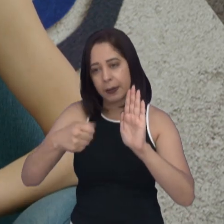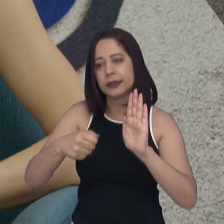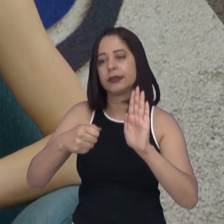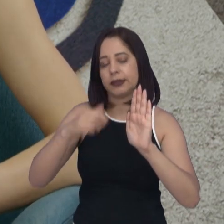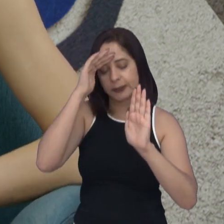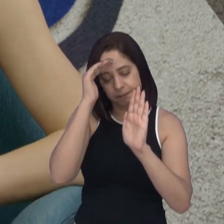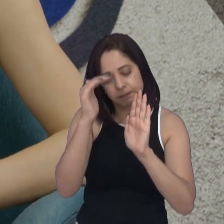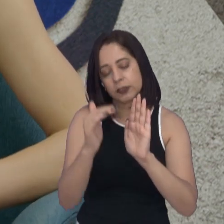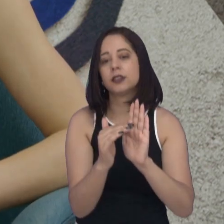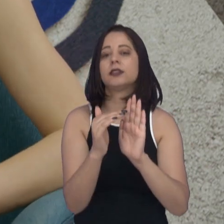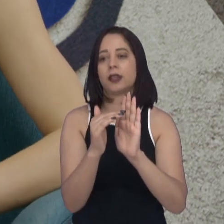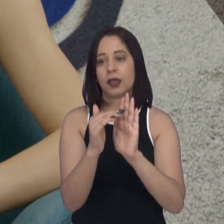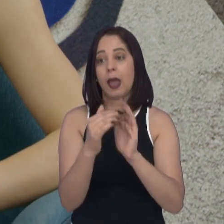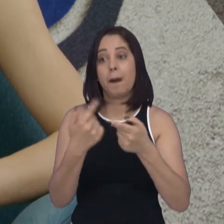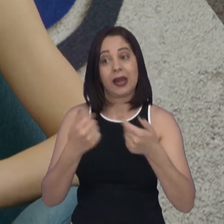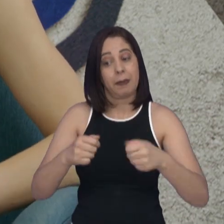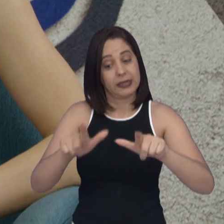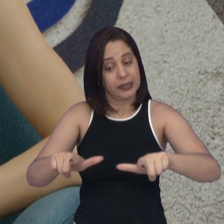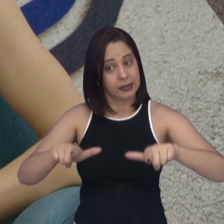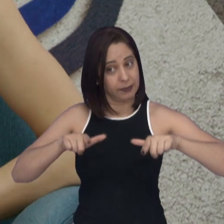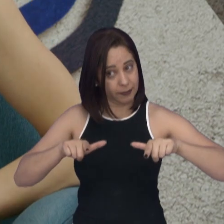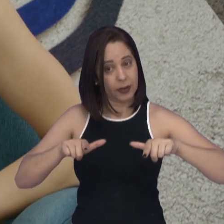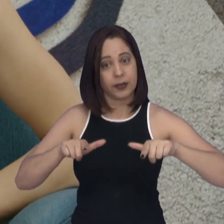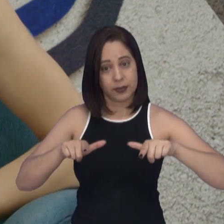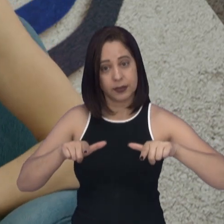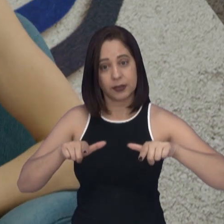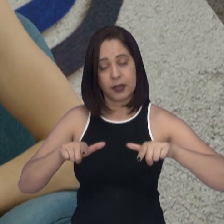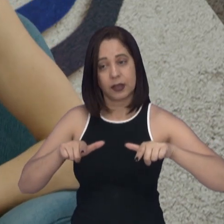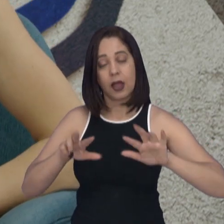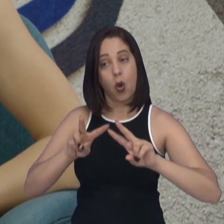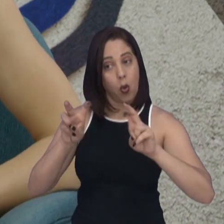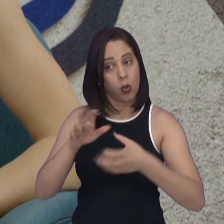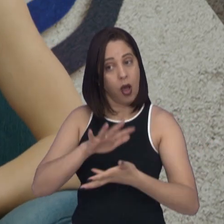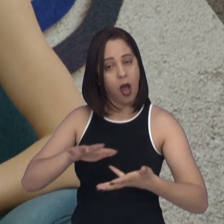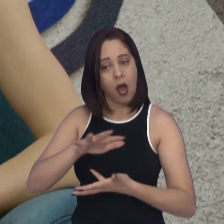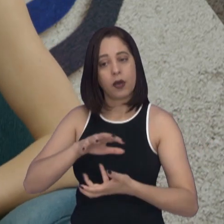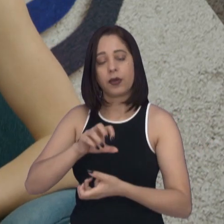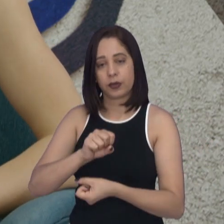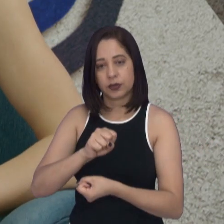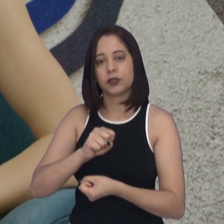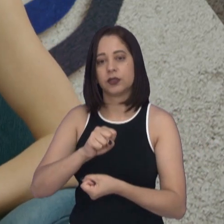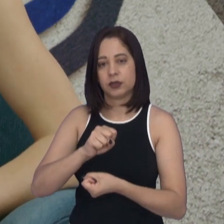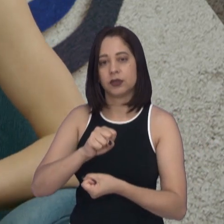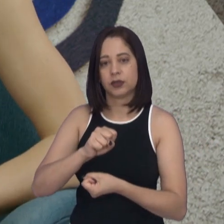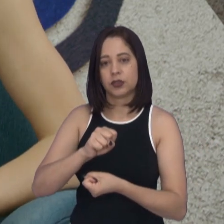seguir, aquela questão da certificação, de auditoria no ramo de sustentabilidade, já é uma coisa que vem sendo